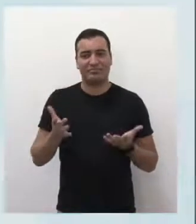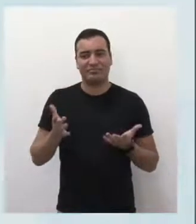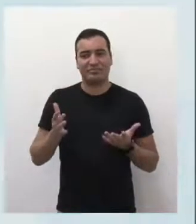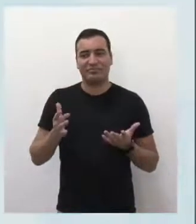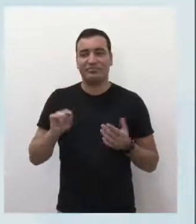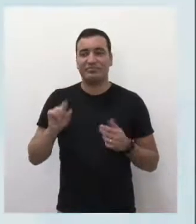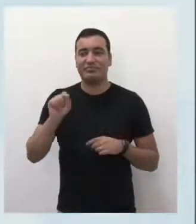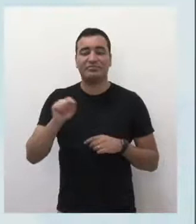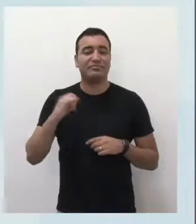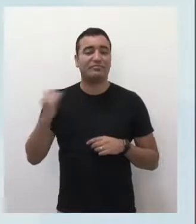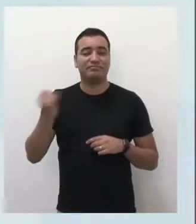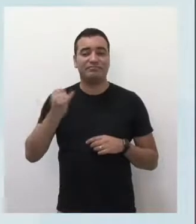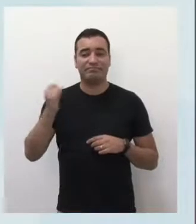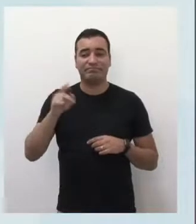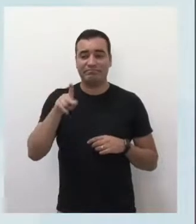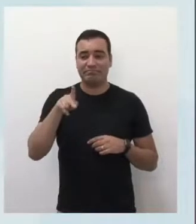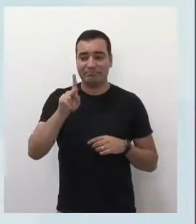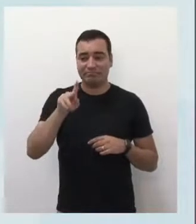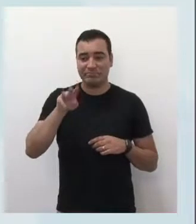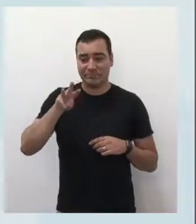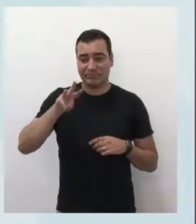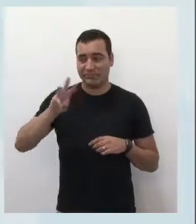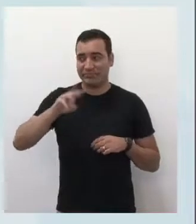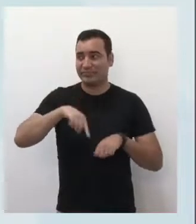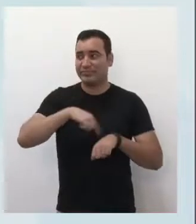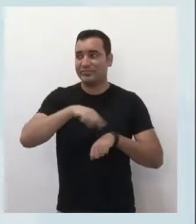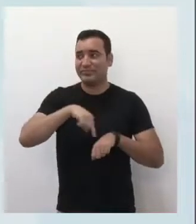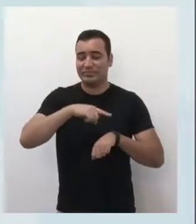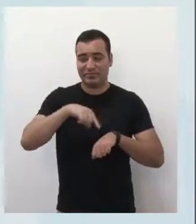aqui, ó. Quilowatt-hora,